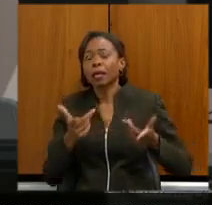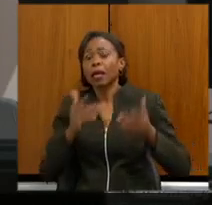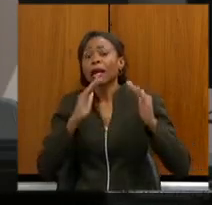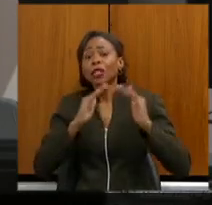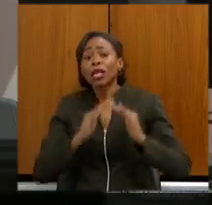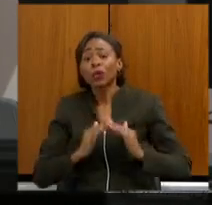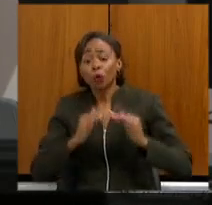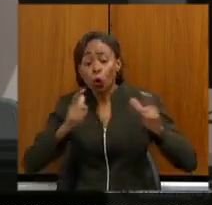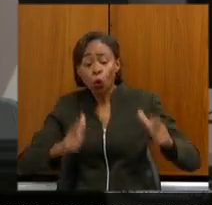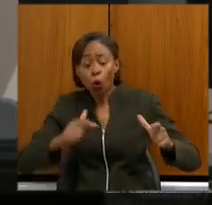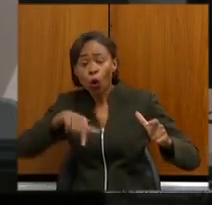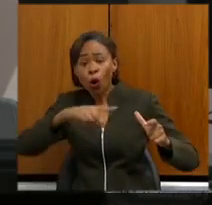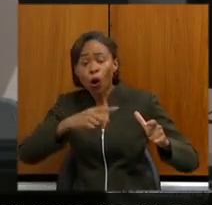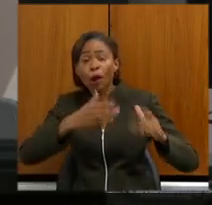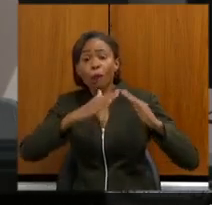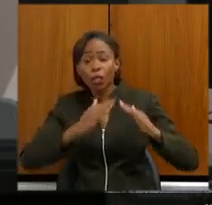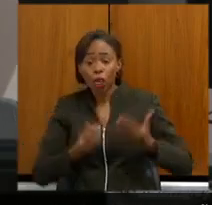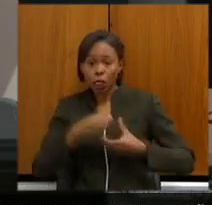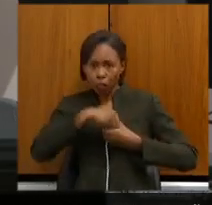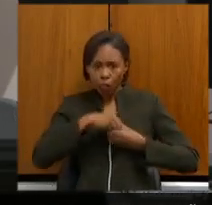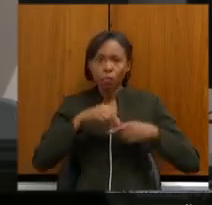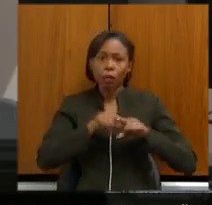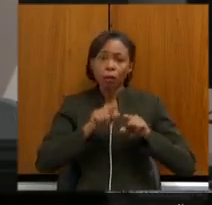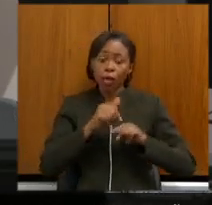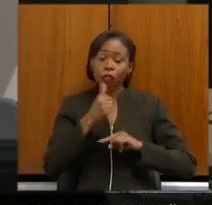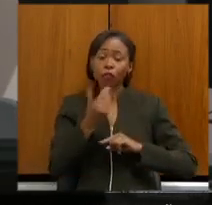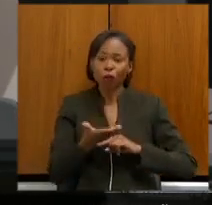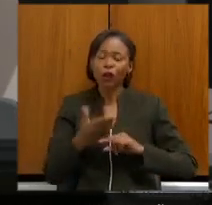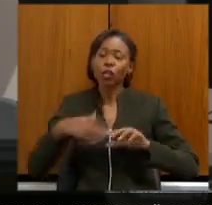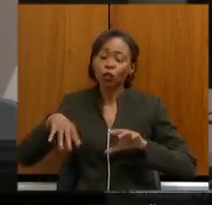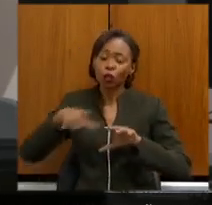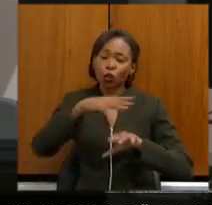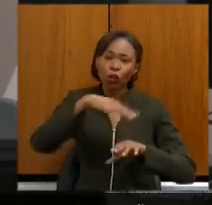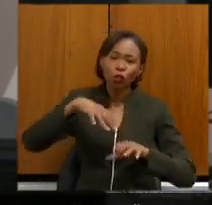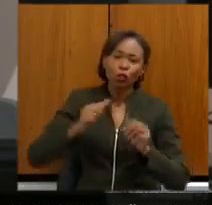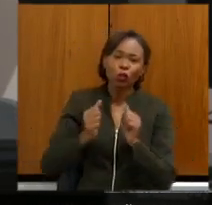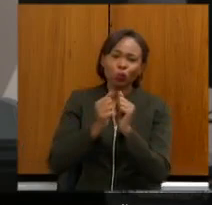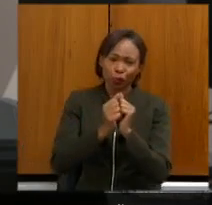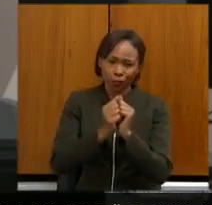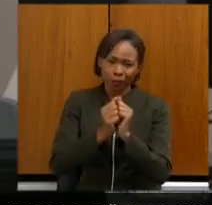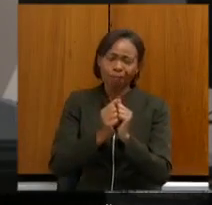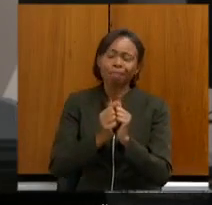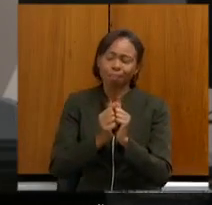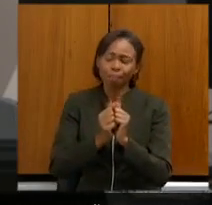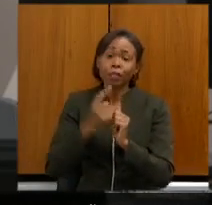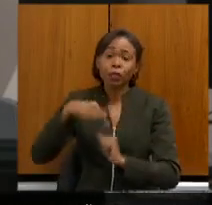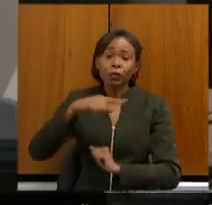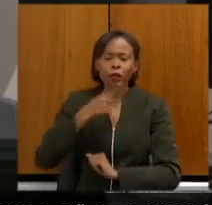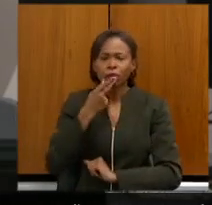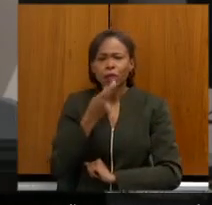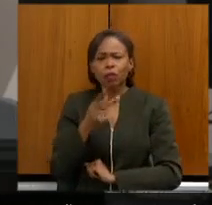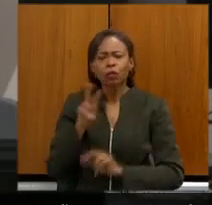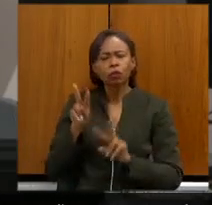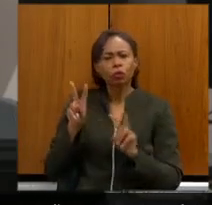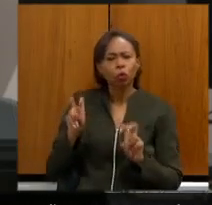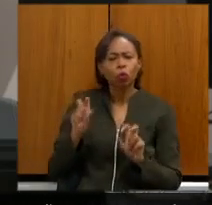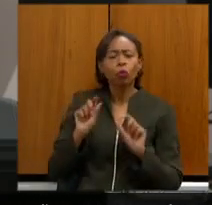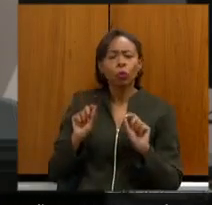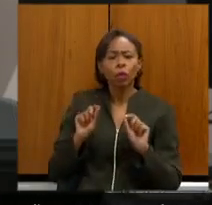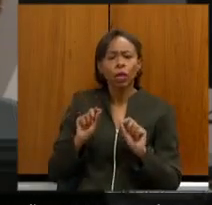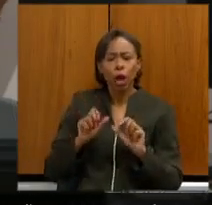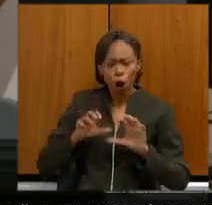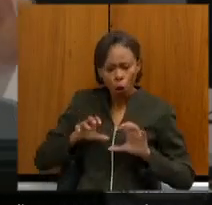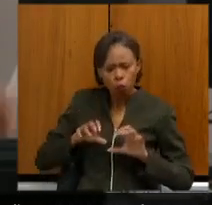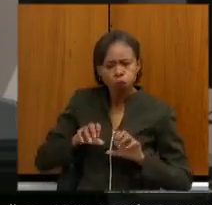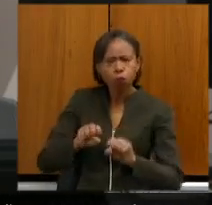morada interior mas principalmente a nossa morada coletiva também e quando nós falamos de ocupação quando nós falamos de direito ao território